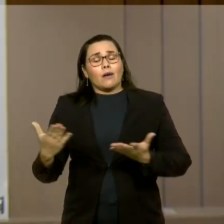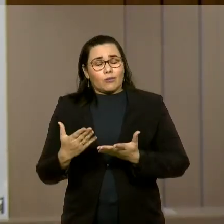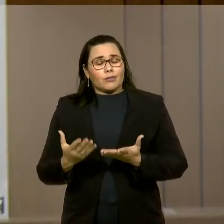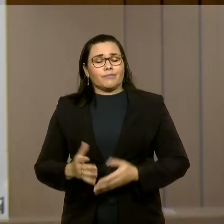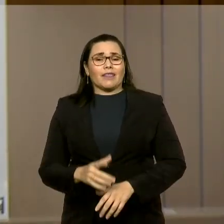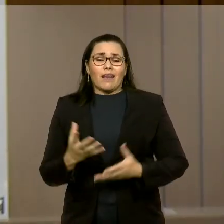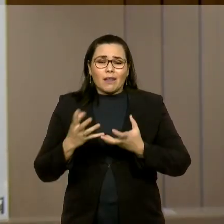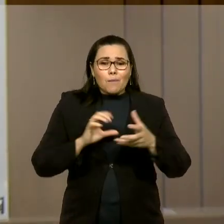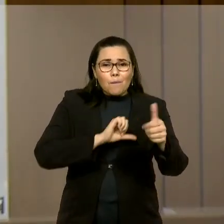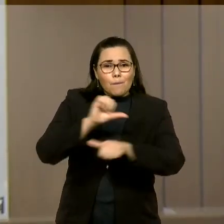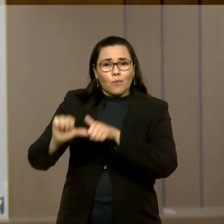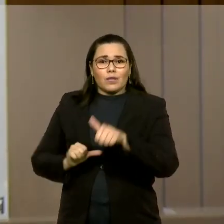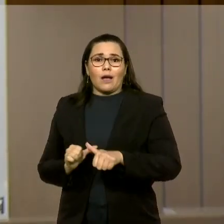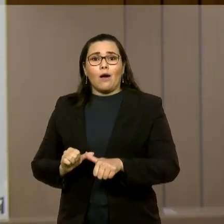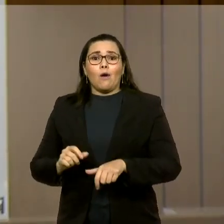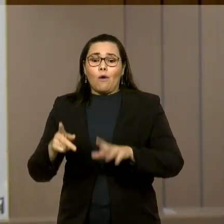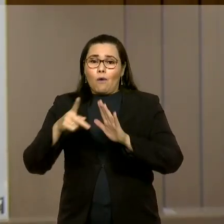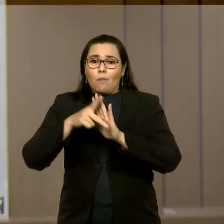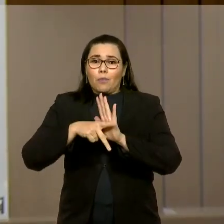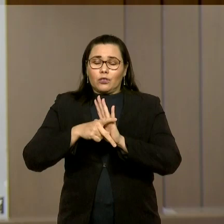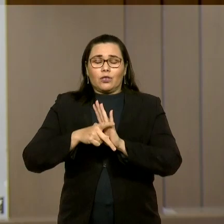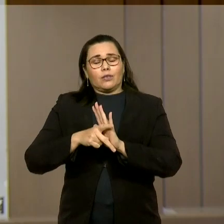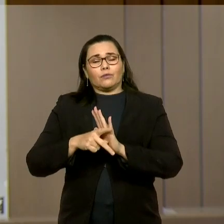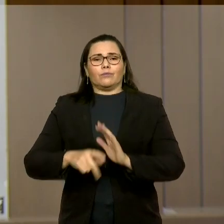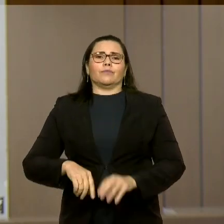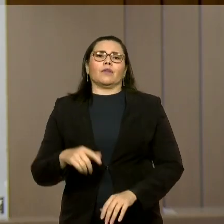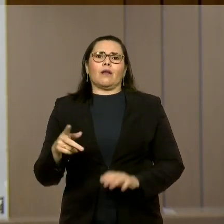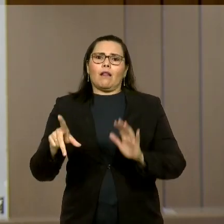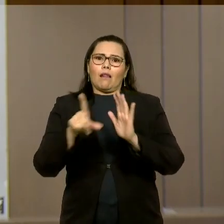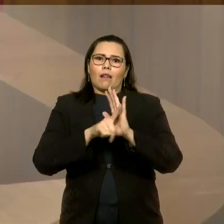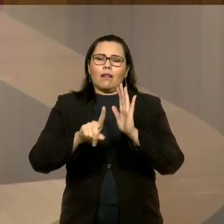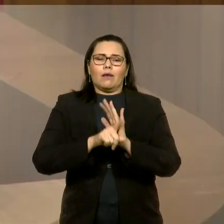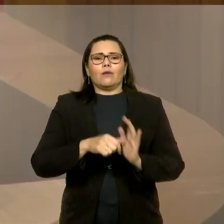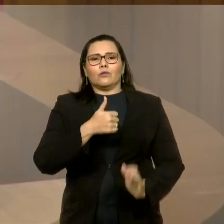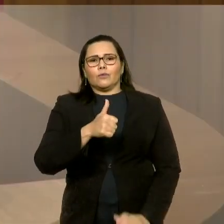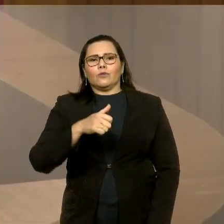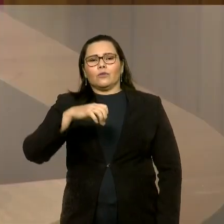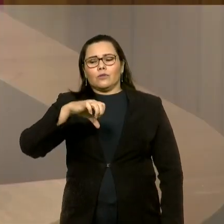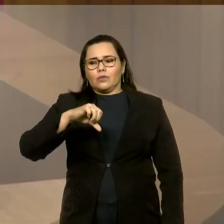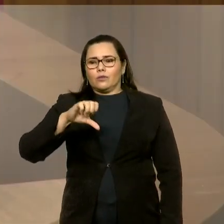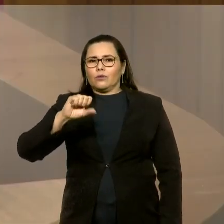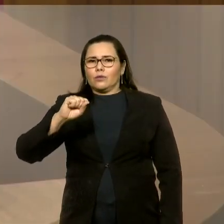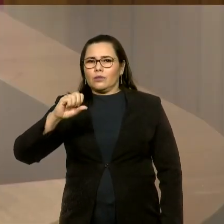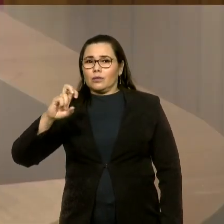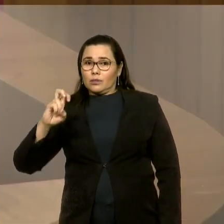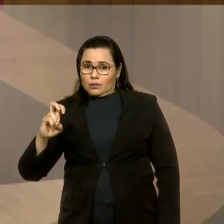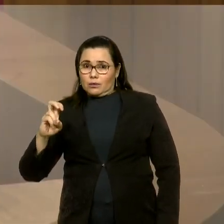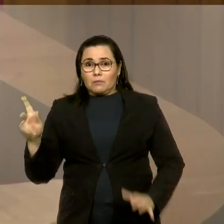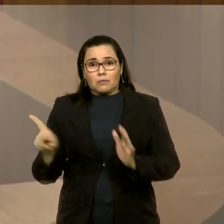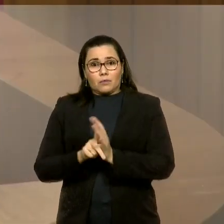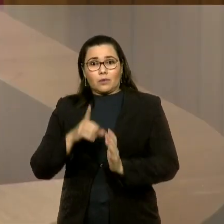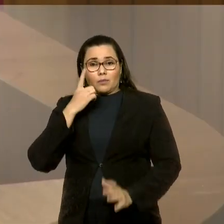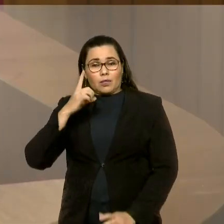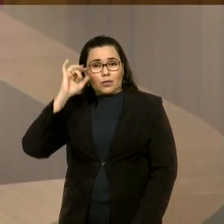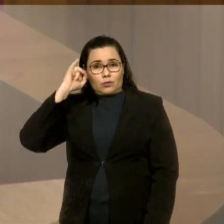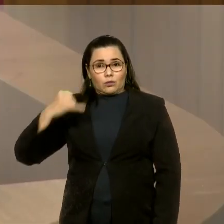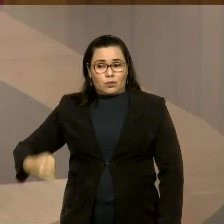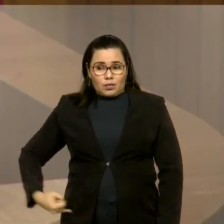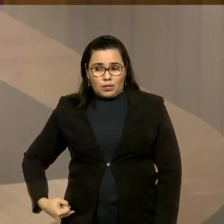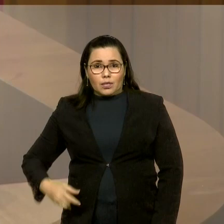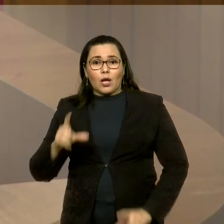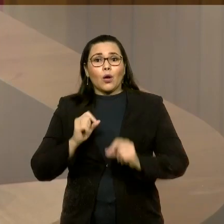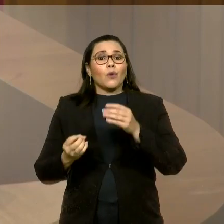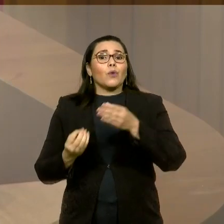deputada Janaína virou a lei 11.985 que institui o maio laranja MS para dar